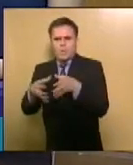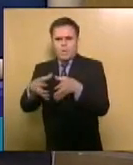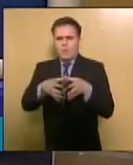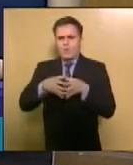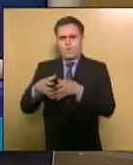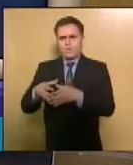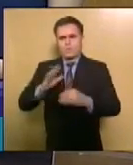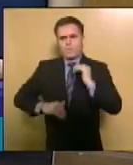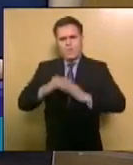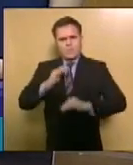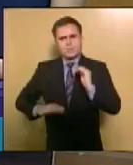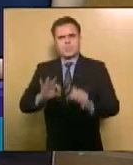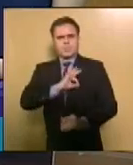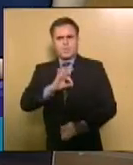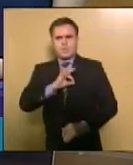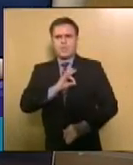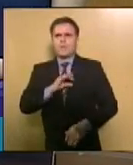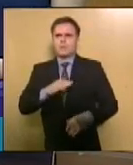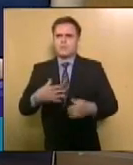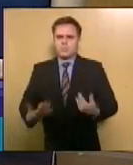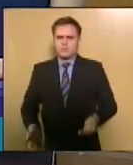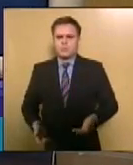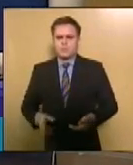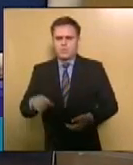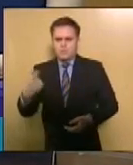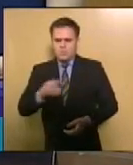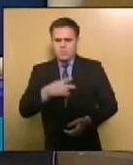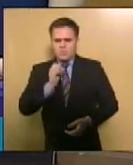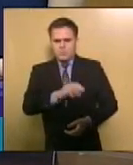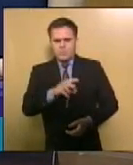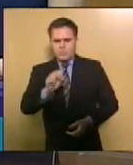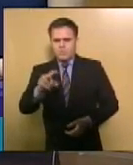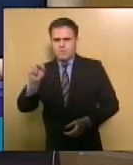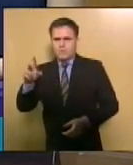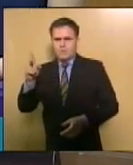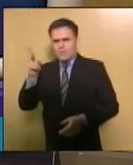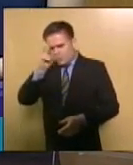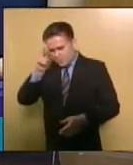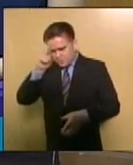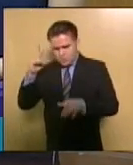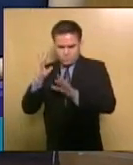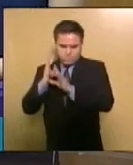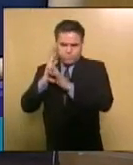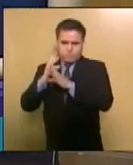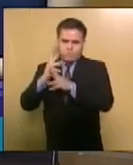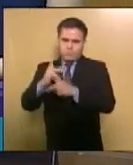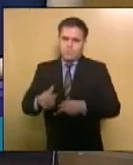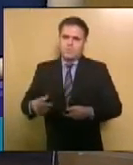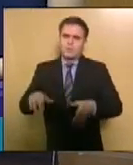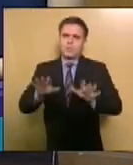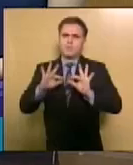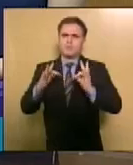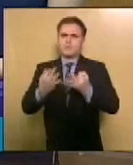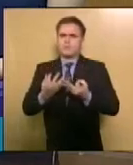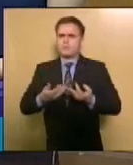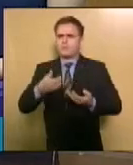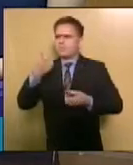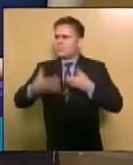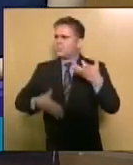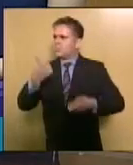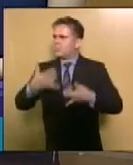os I da Segurança Pública o que a gente vê historicamente no Brasil e aquilo que aa falou muito bem né